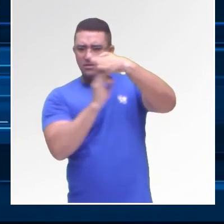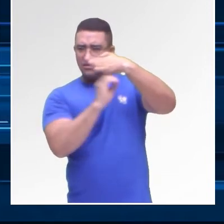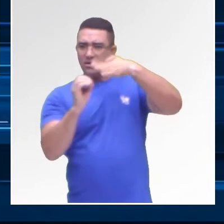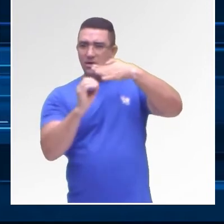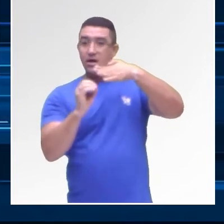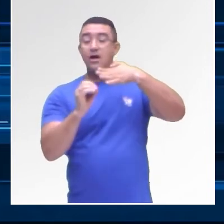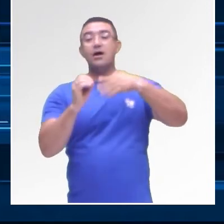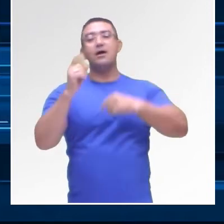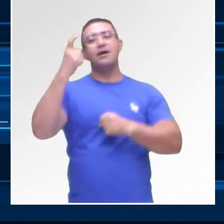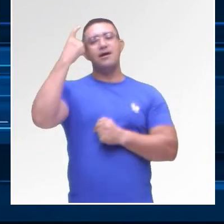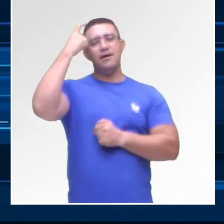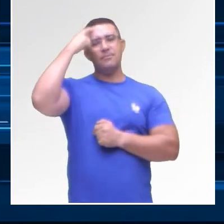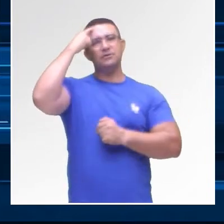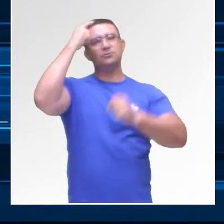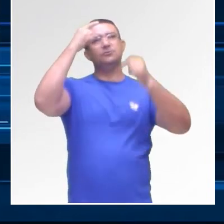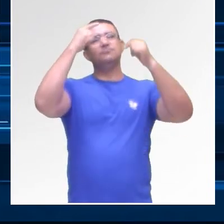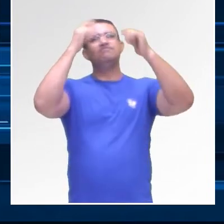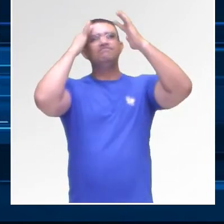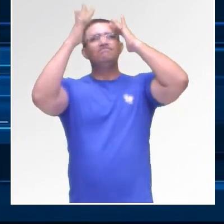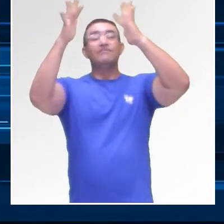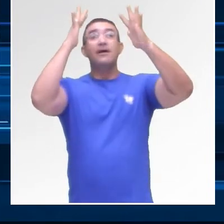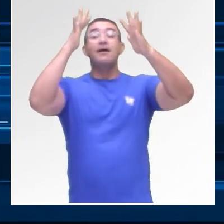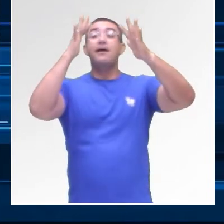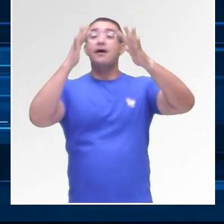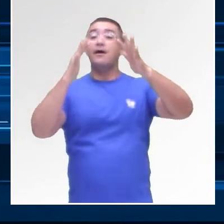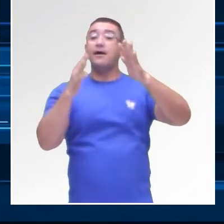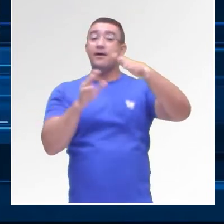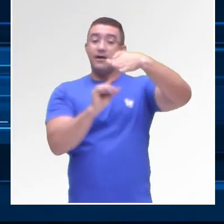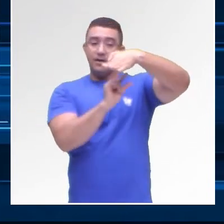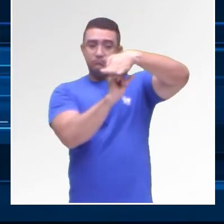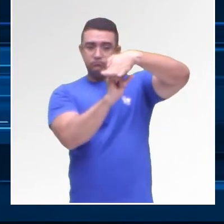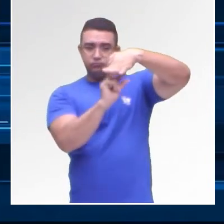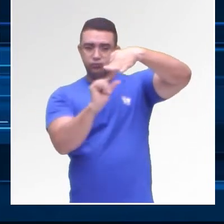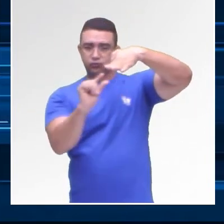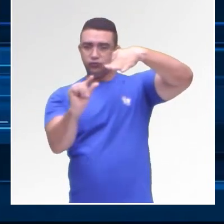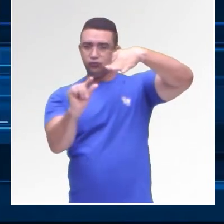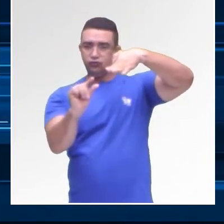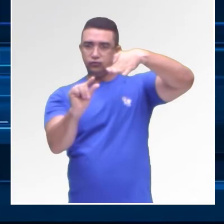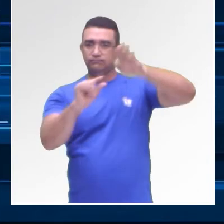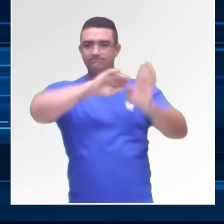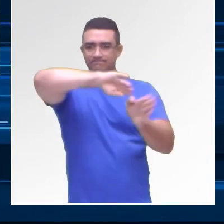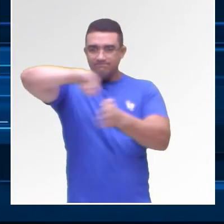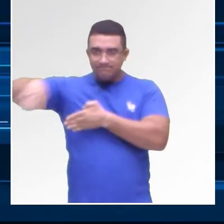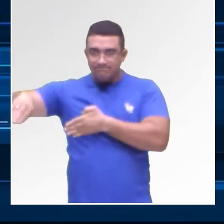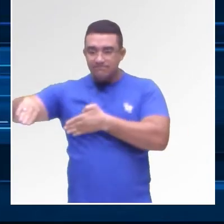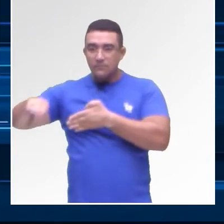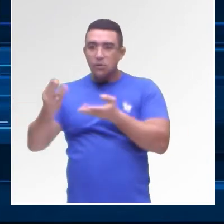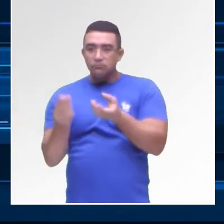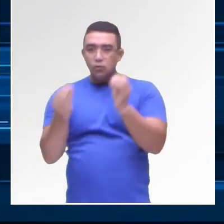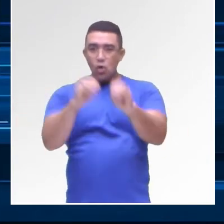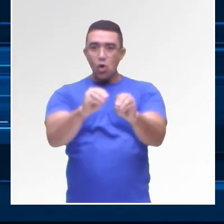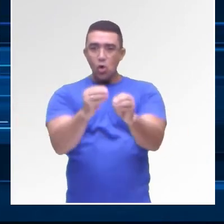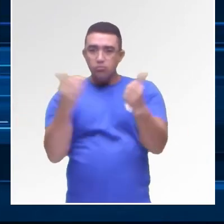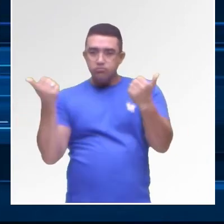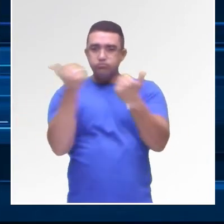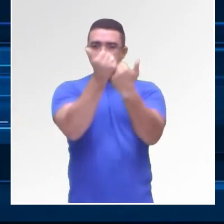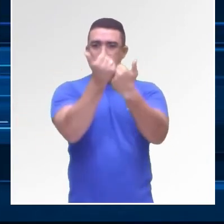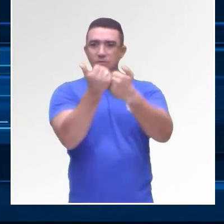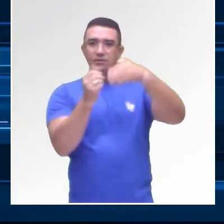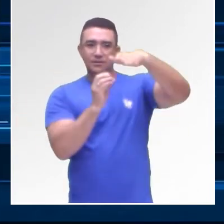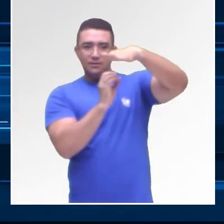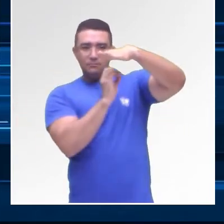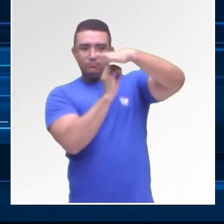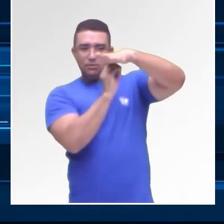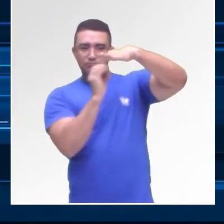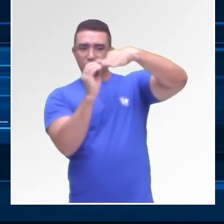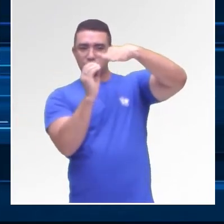em colocar rodas no lugar das lâminas do patins de gelo. Ele tirou aquela lâmina que tem embaixo daquela